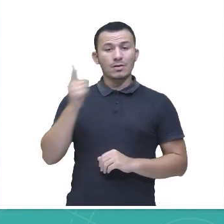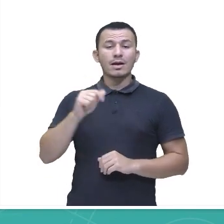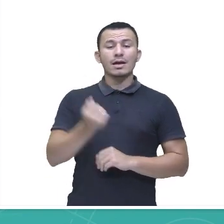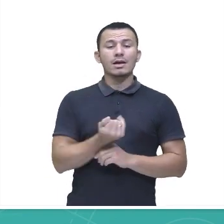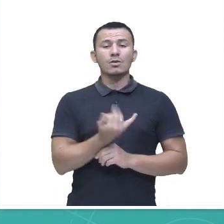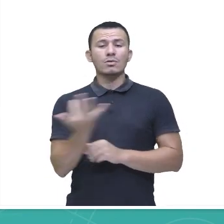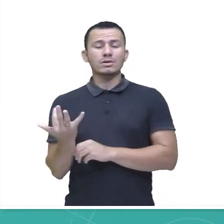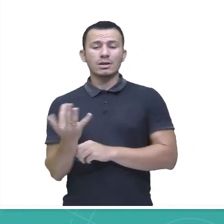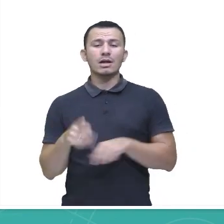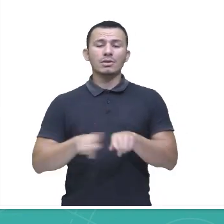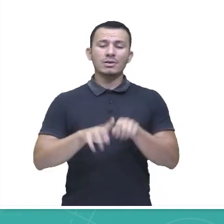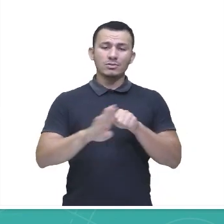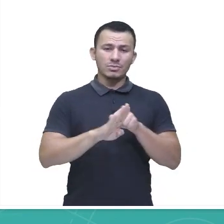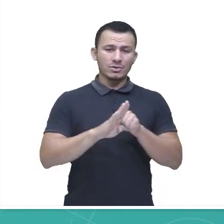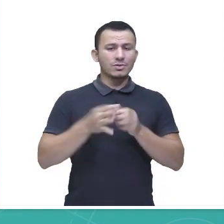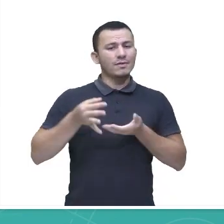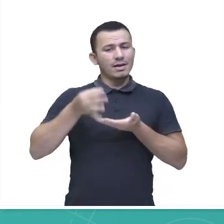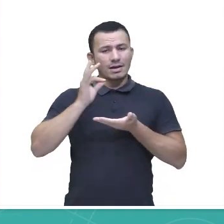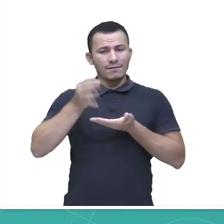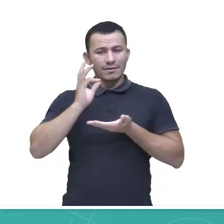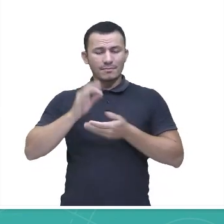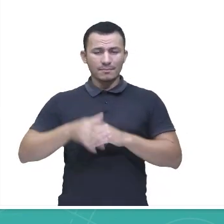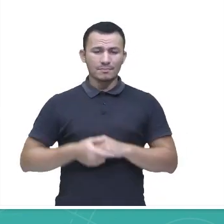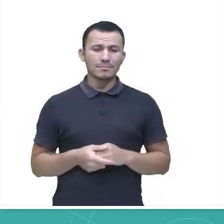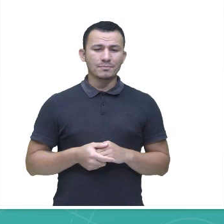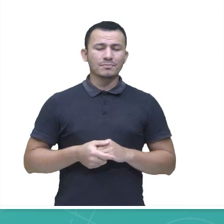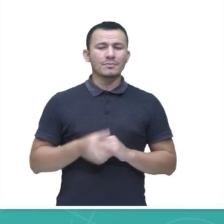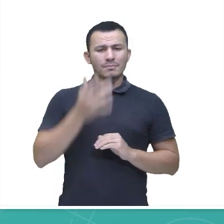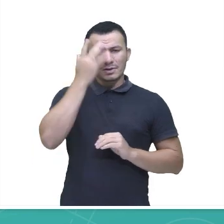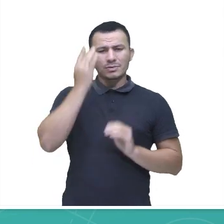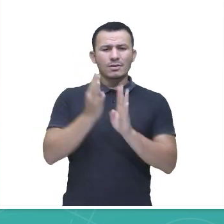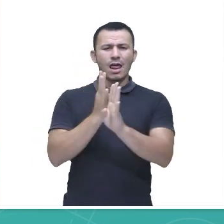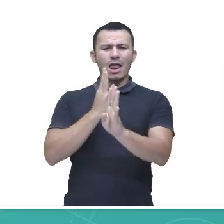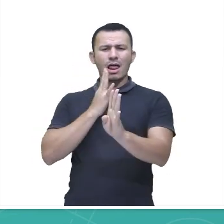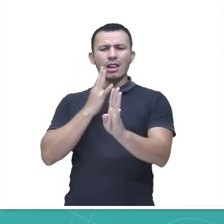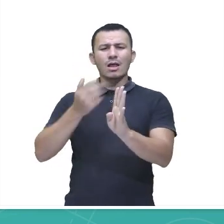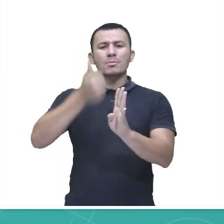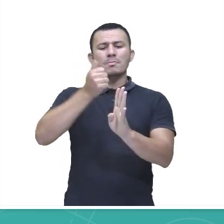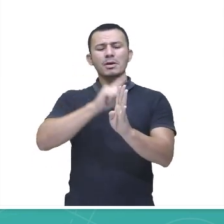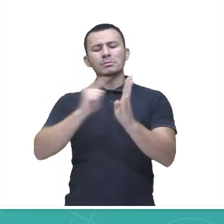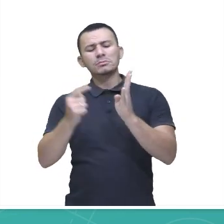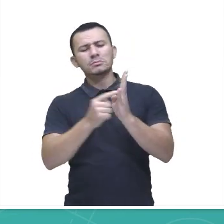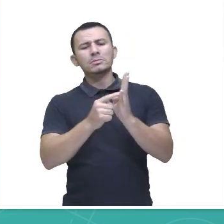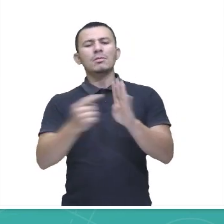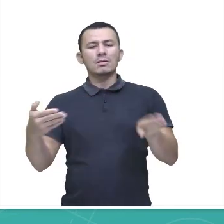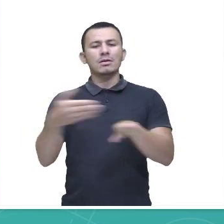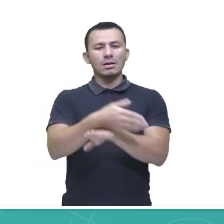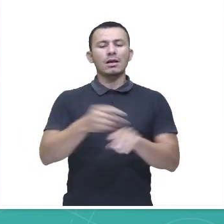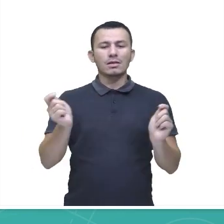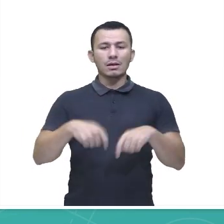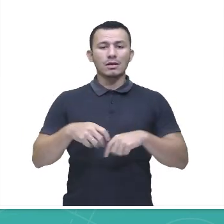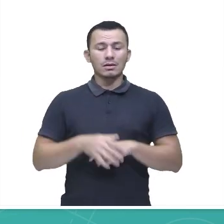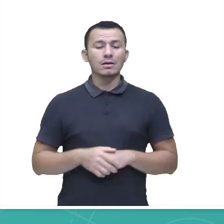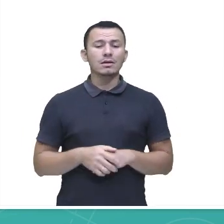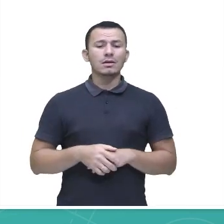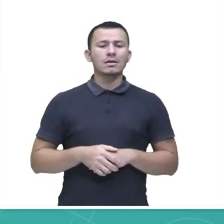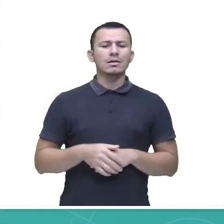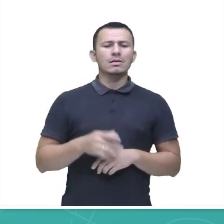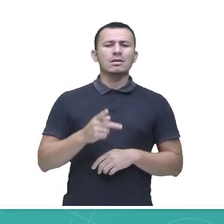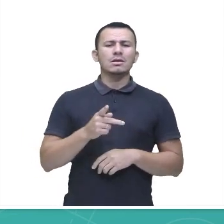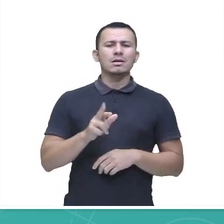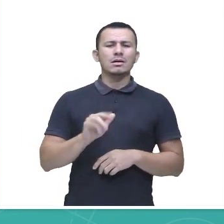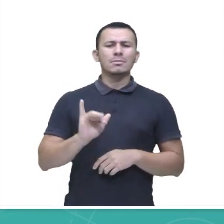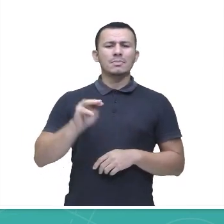o substantivo café. A primeira pessoa da fila pode entrar. Primeira é numeral e está quantificando